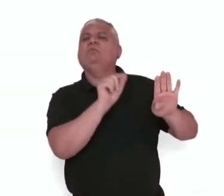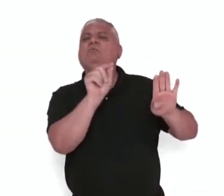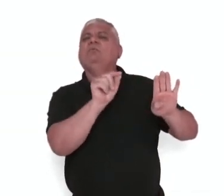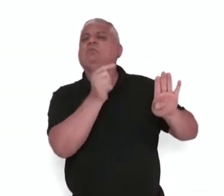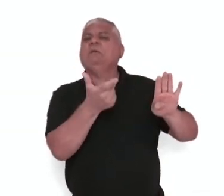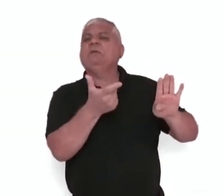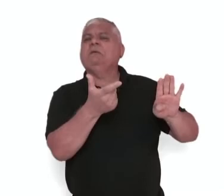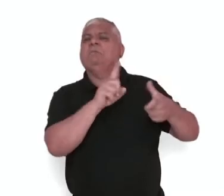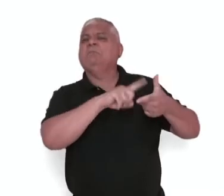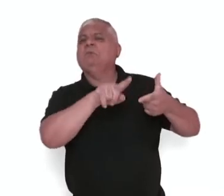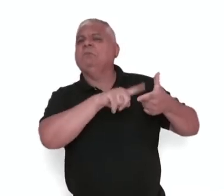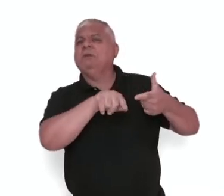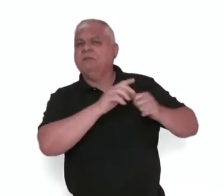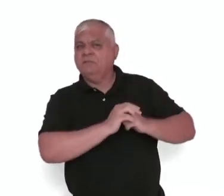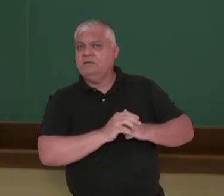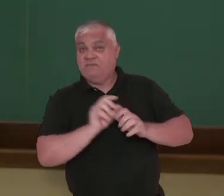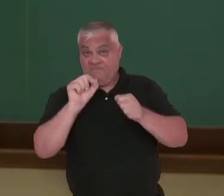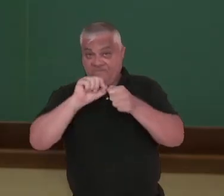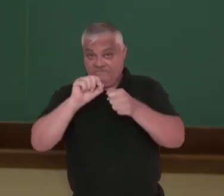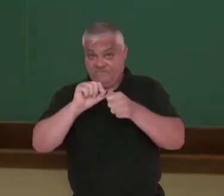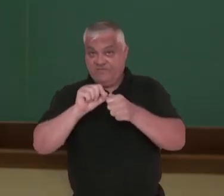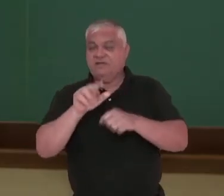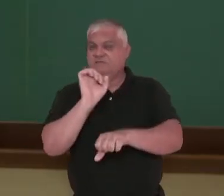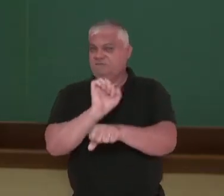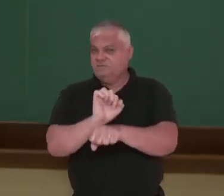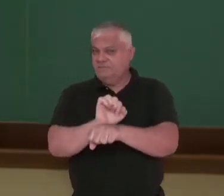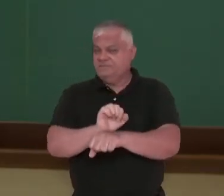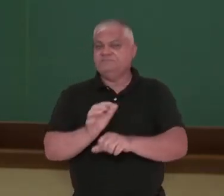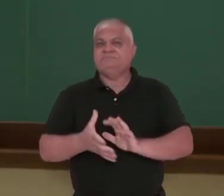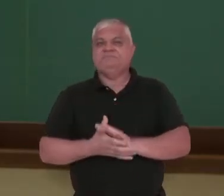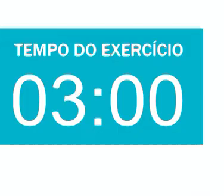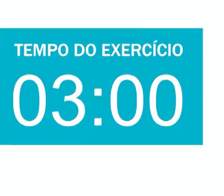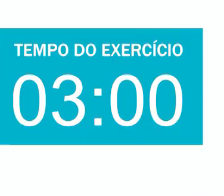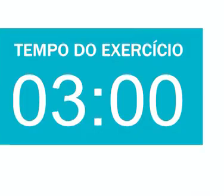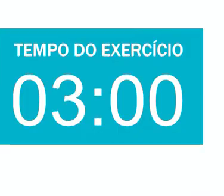qual situação? Faz aí, eu te aguardo aqui.